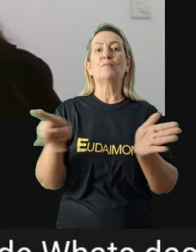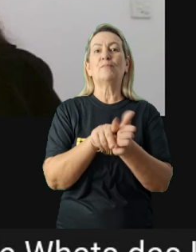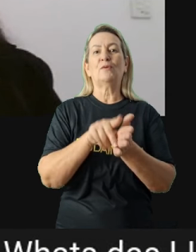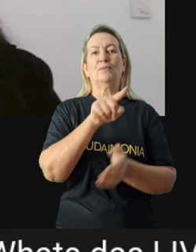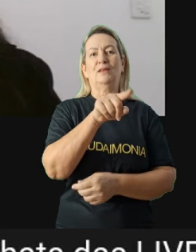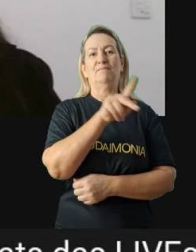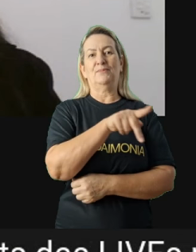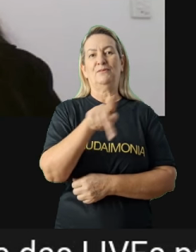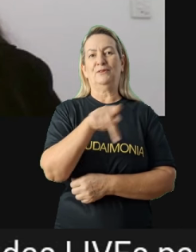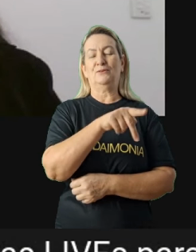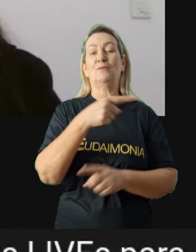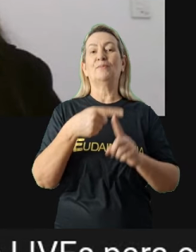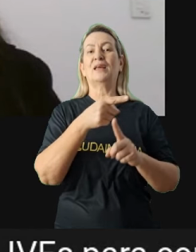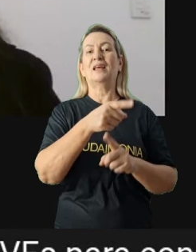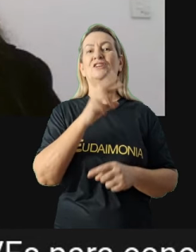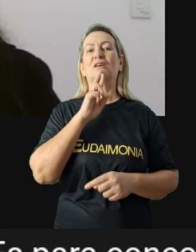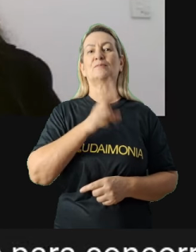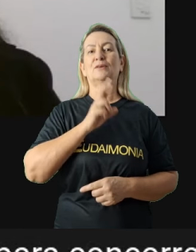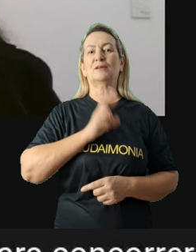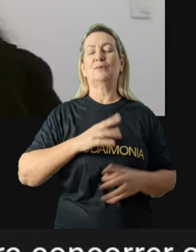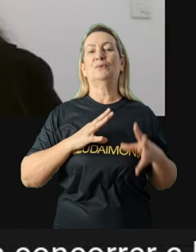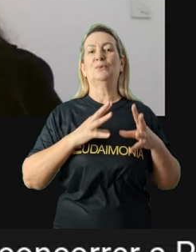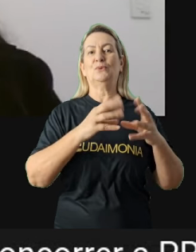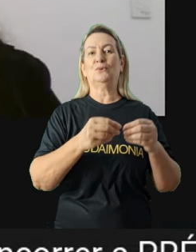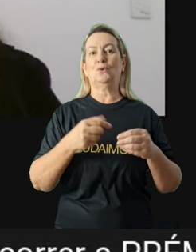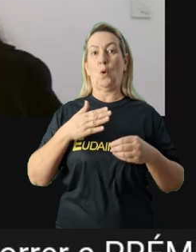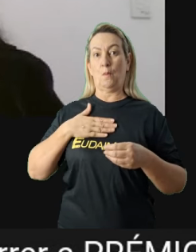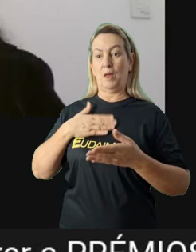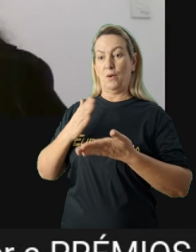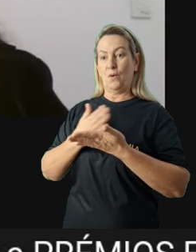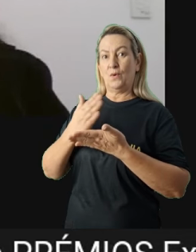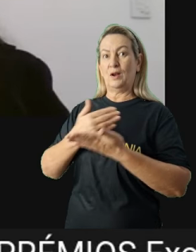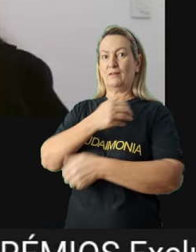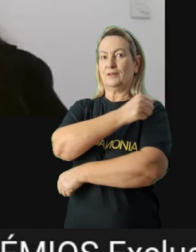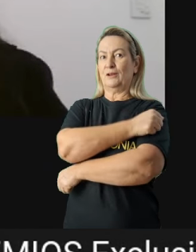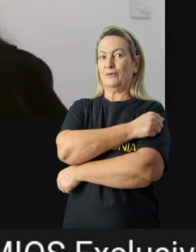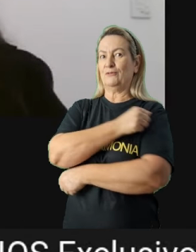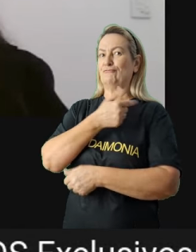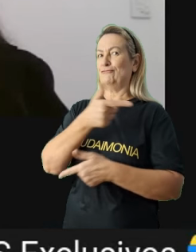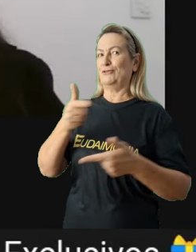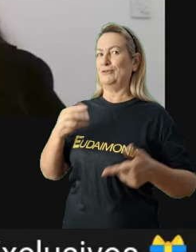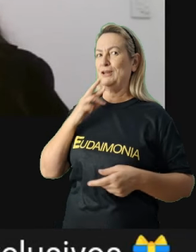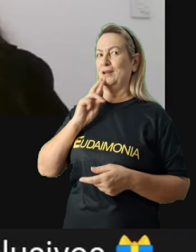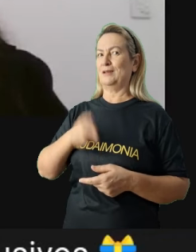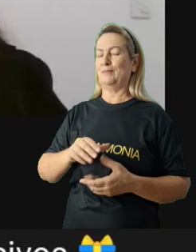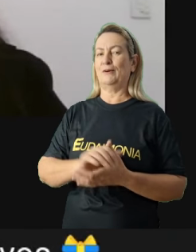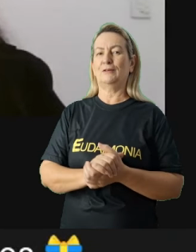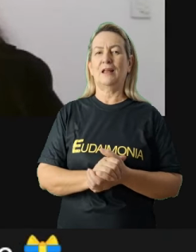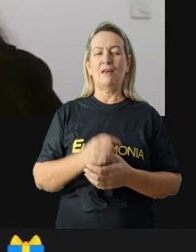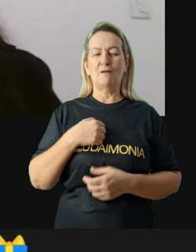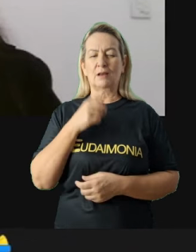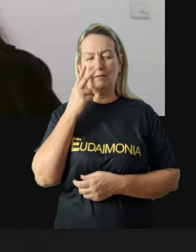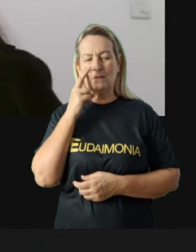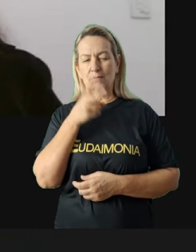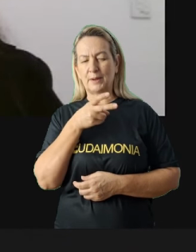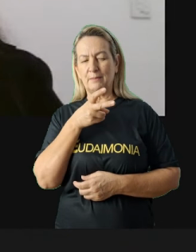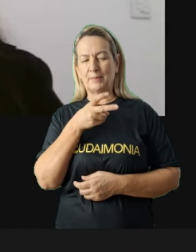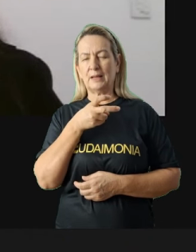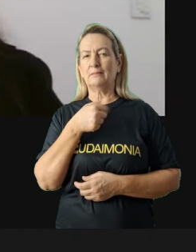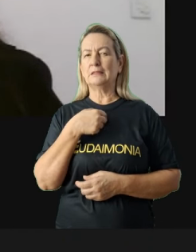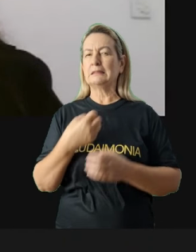expressão roubar, né? Que ele tinha um livro com todas as No respostas. final, né? No final. No final. E eu ficava de olho, eu